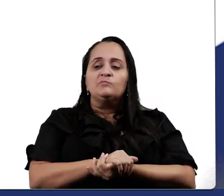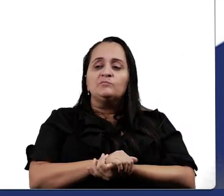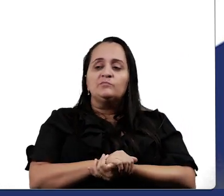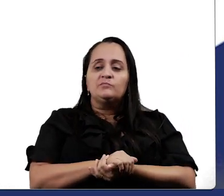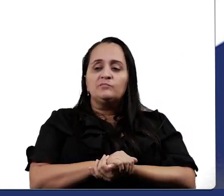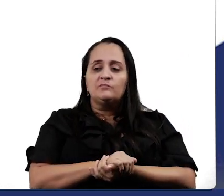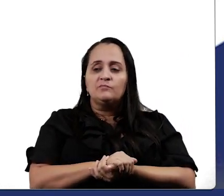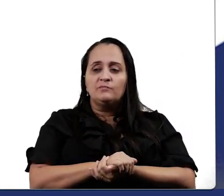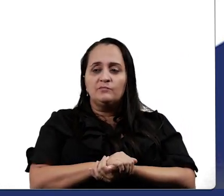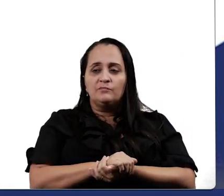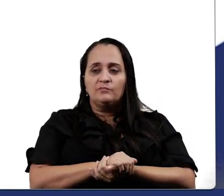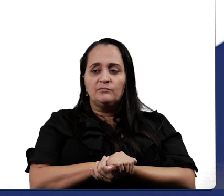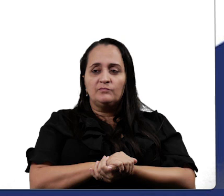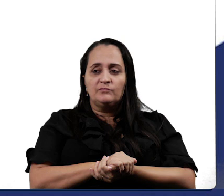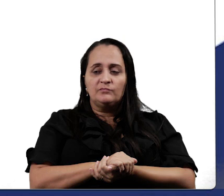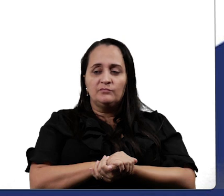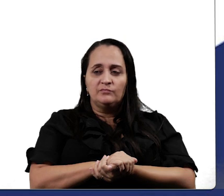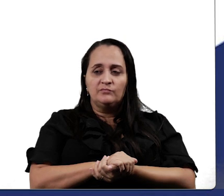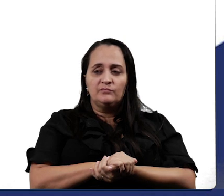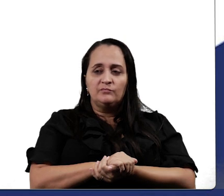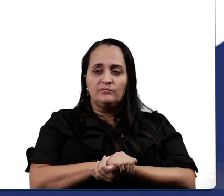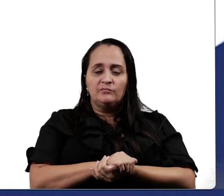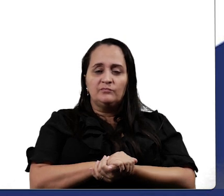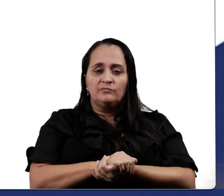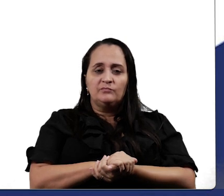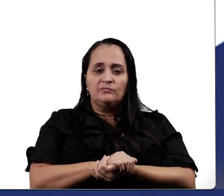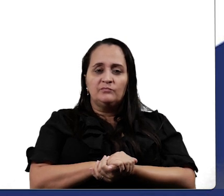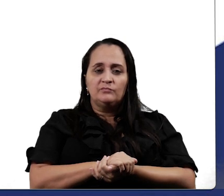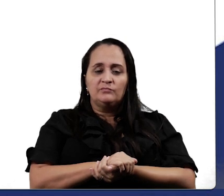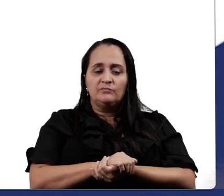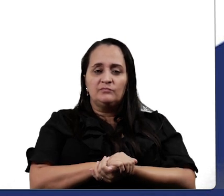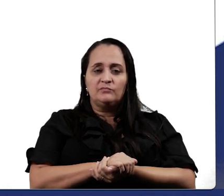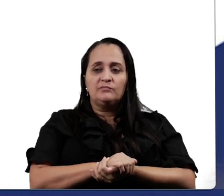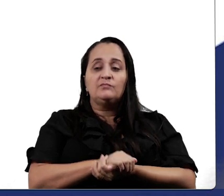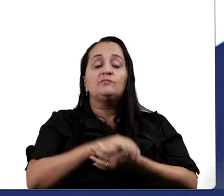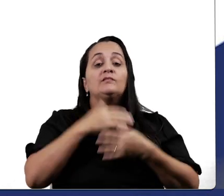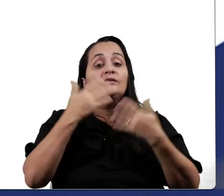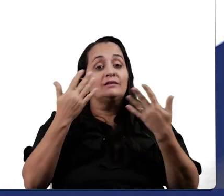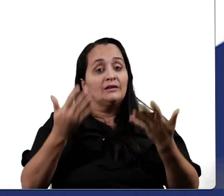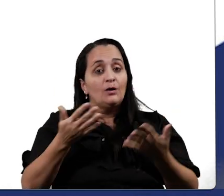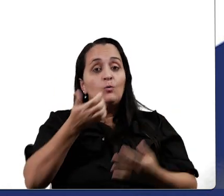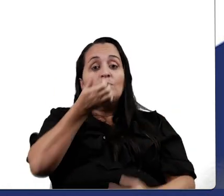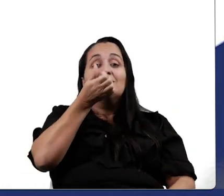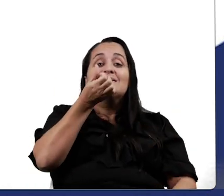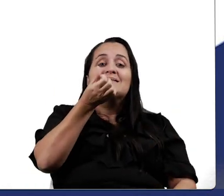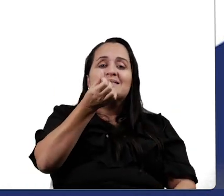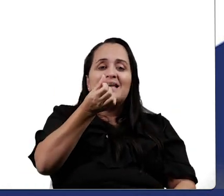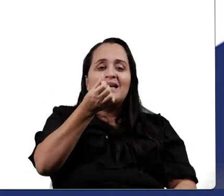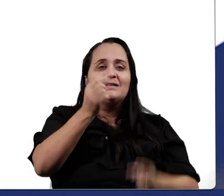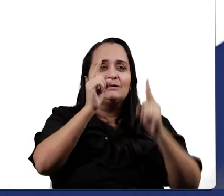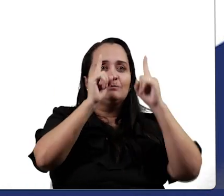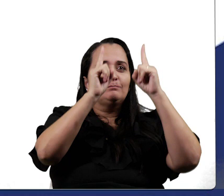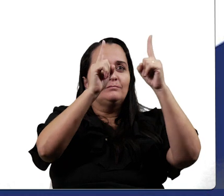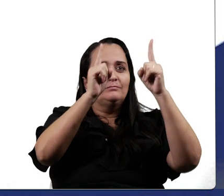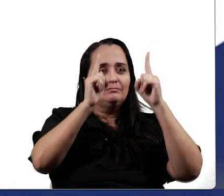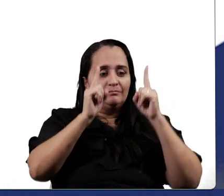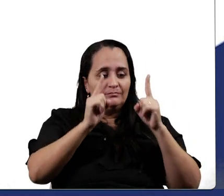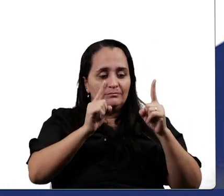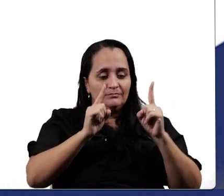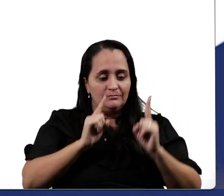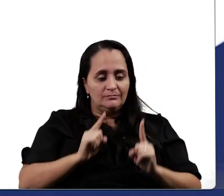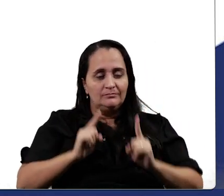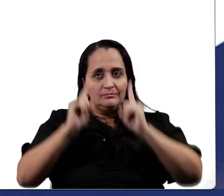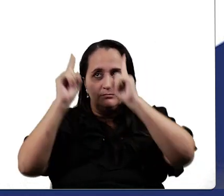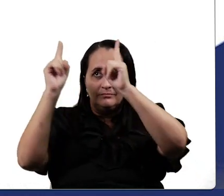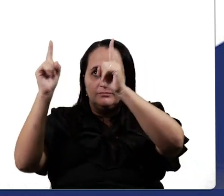3 4 5 se seis e cada pacotinho